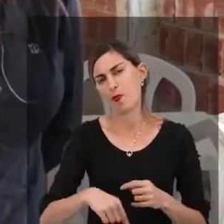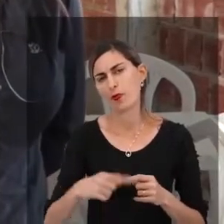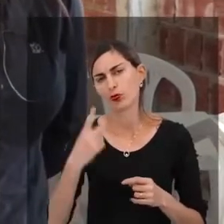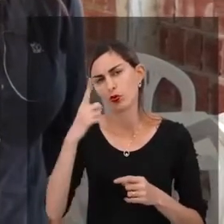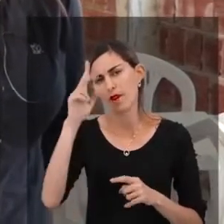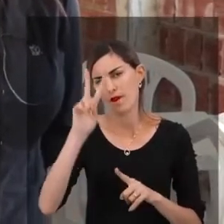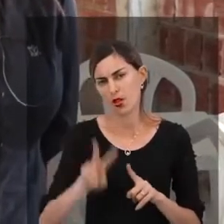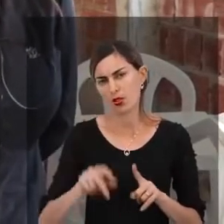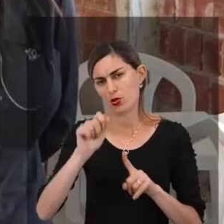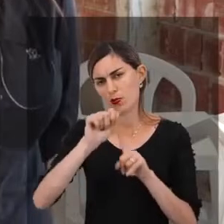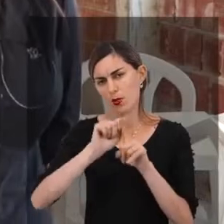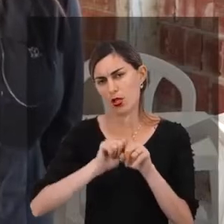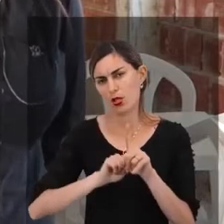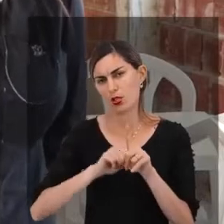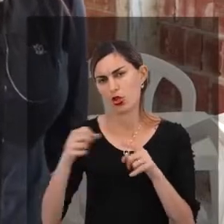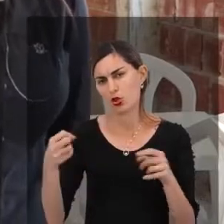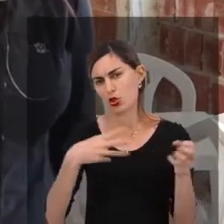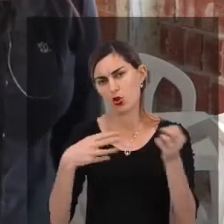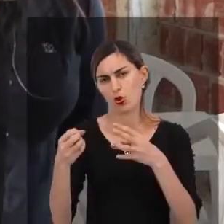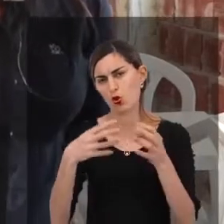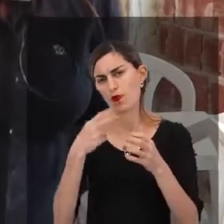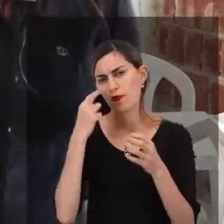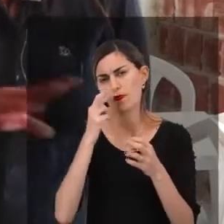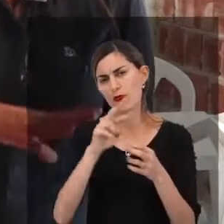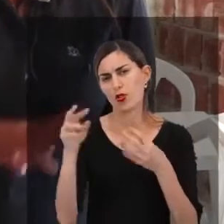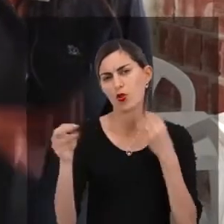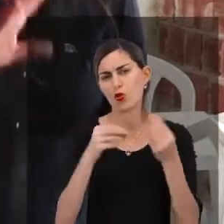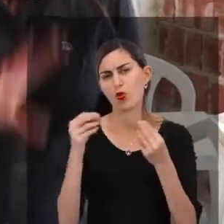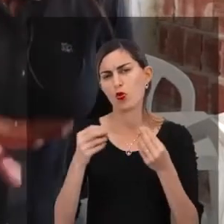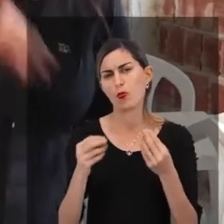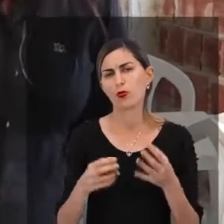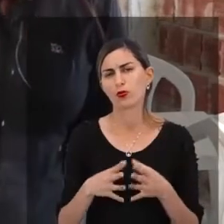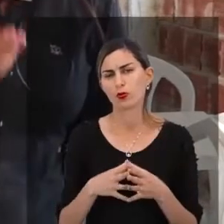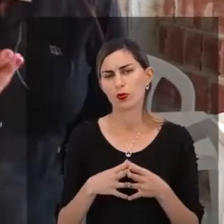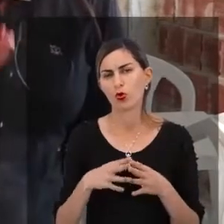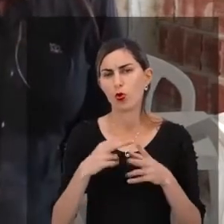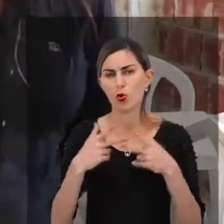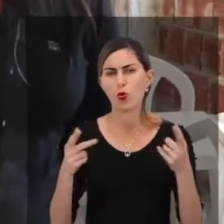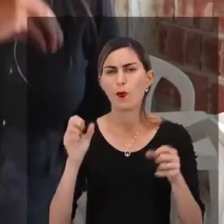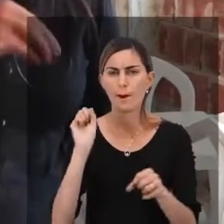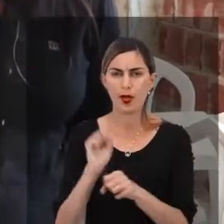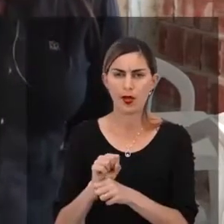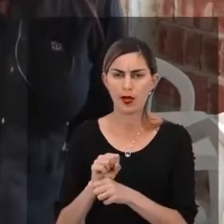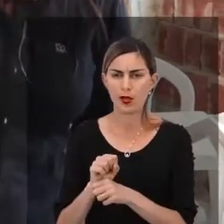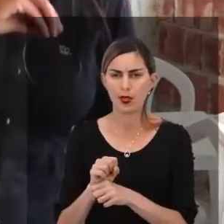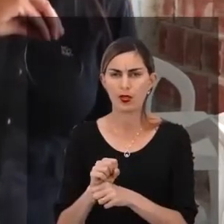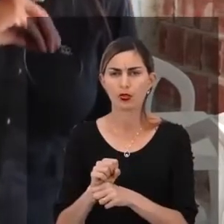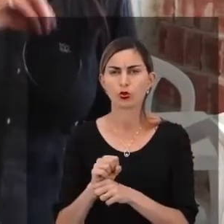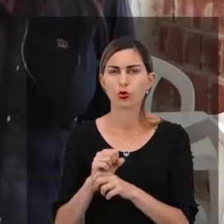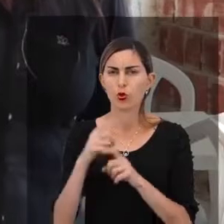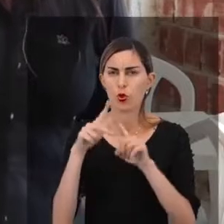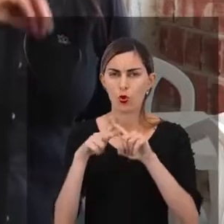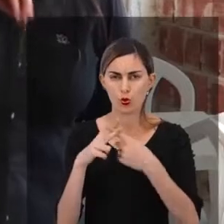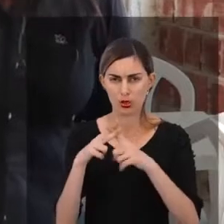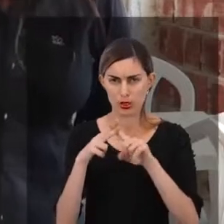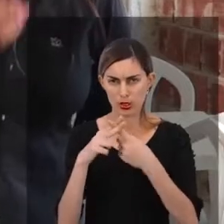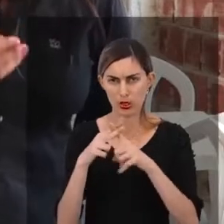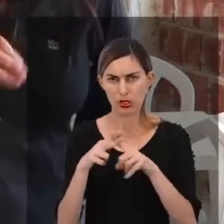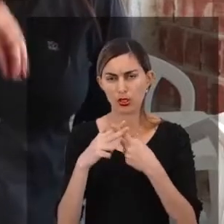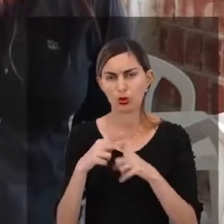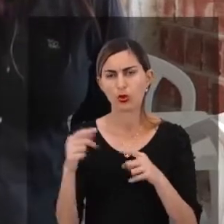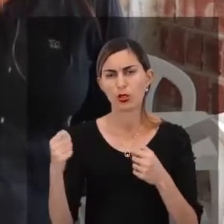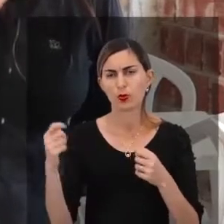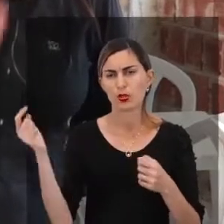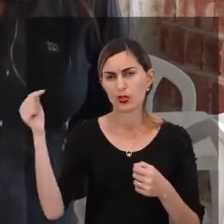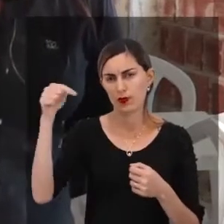vem uma vez no mês para atualizar os livros e ver como é que está, ou sempre que o equipamento for parado, para o